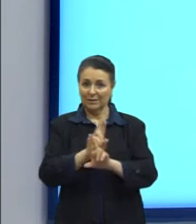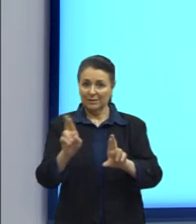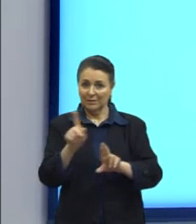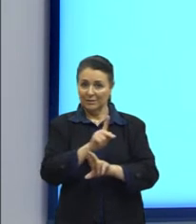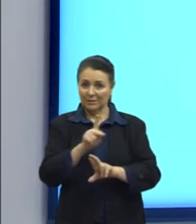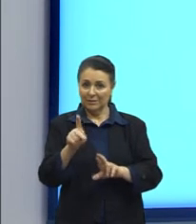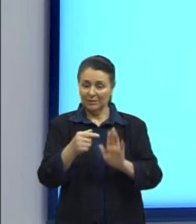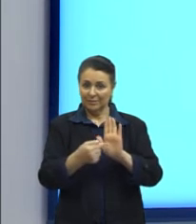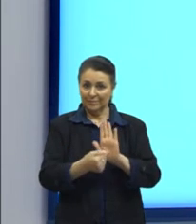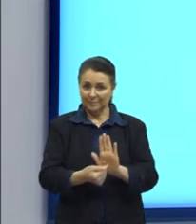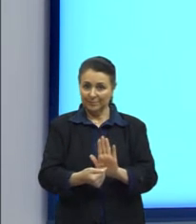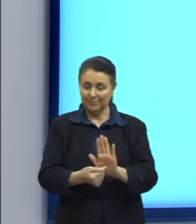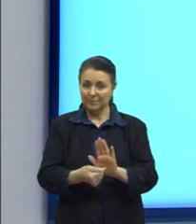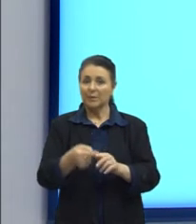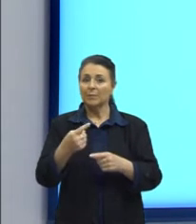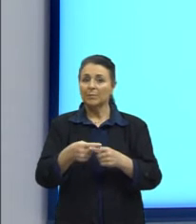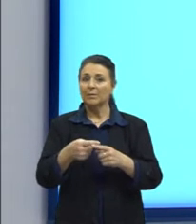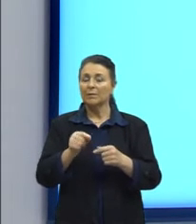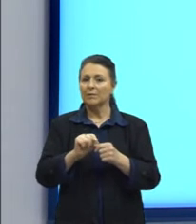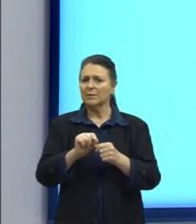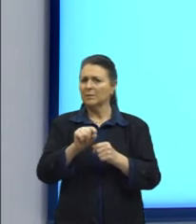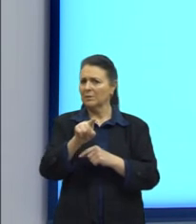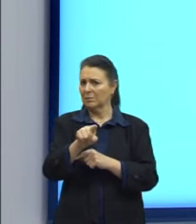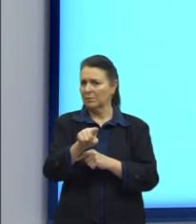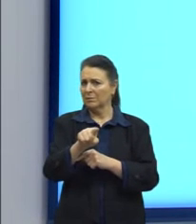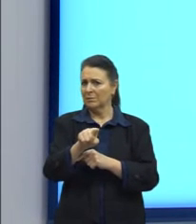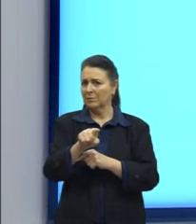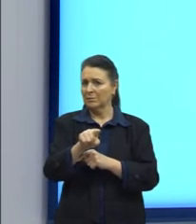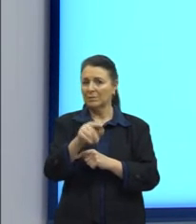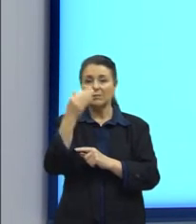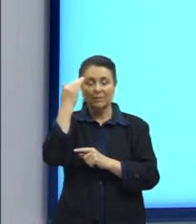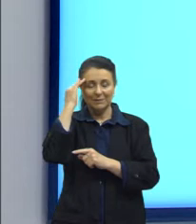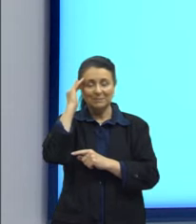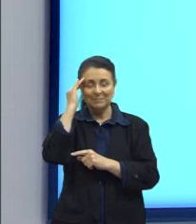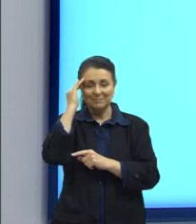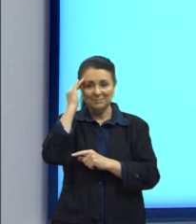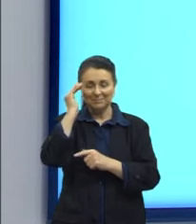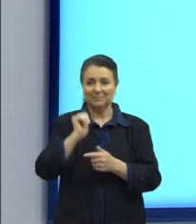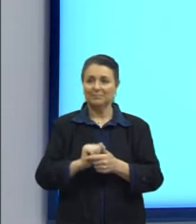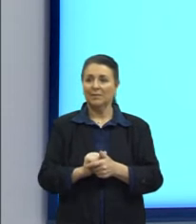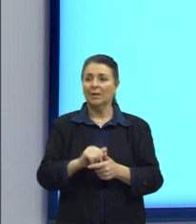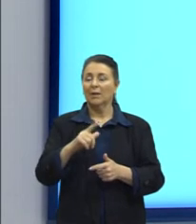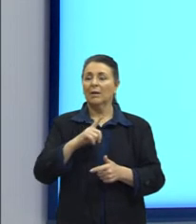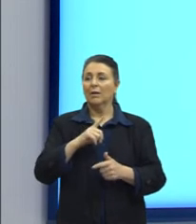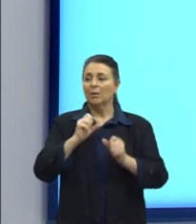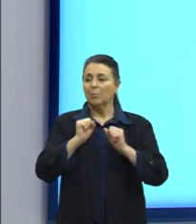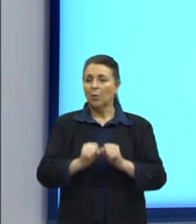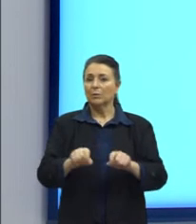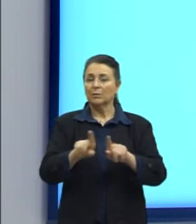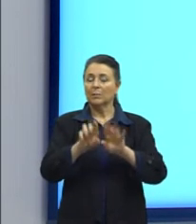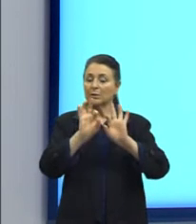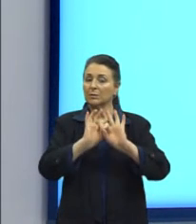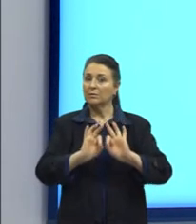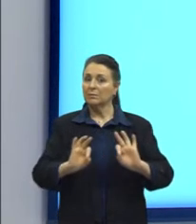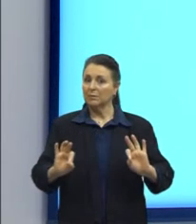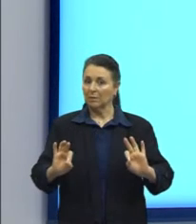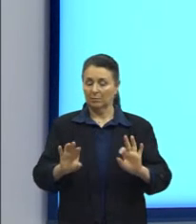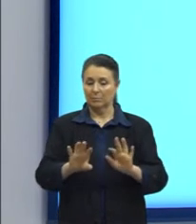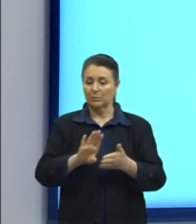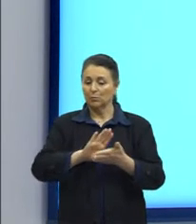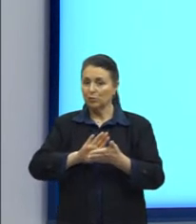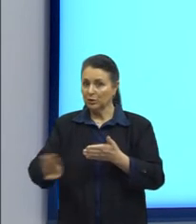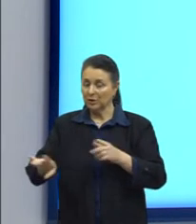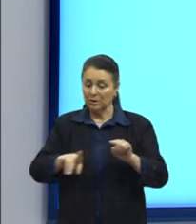por que que a gente que a gente fez isso a gente já vai entender e aí claro né eu posso simplificar e tirar aquela